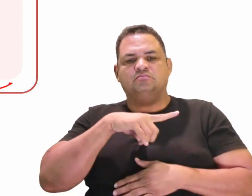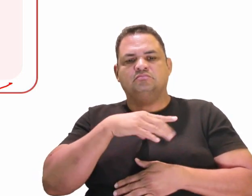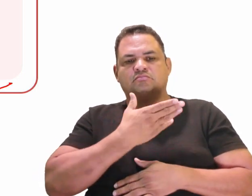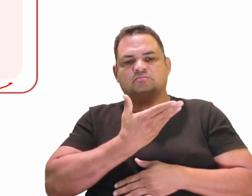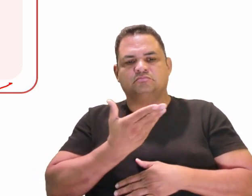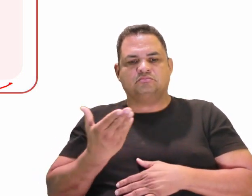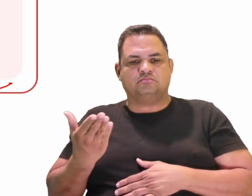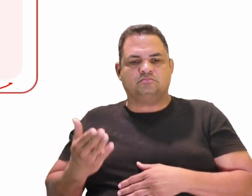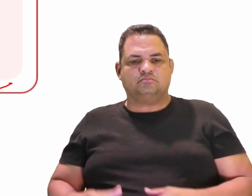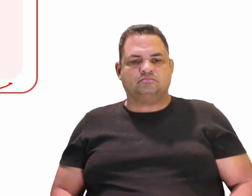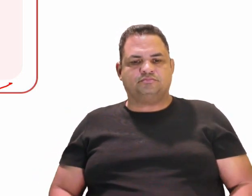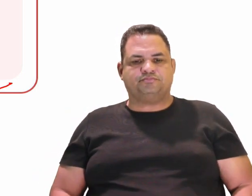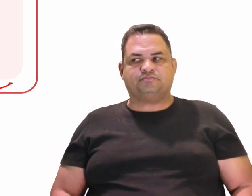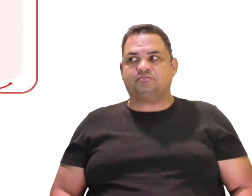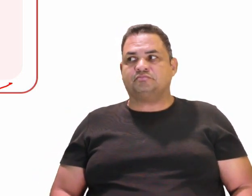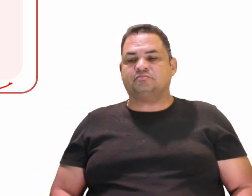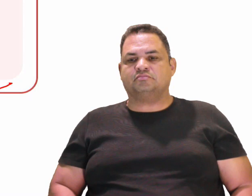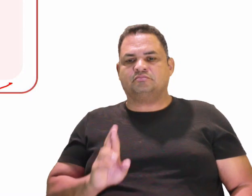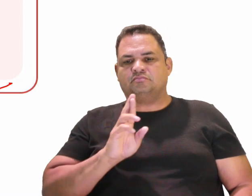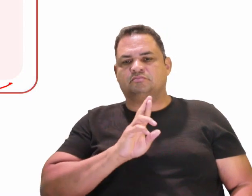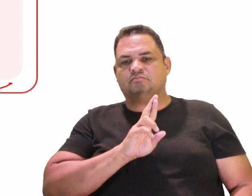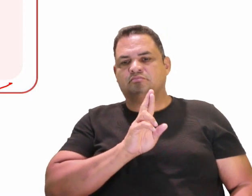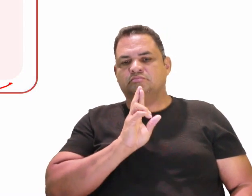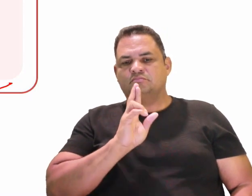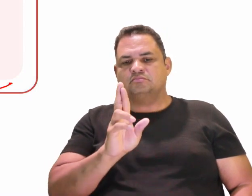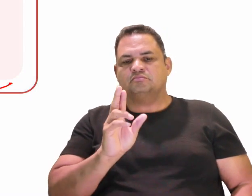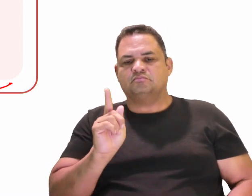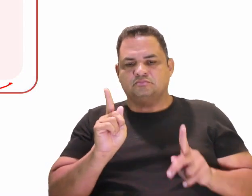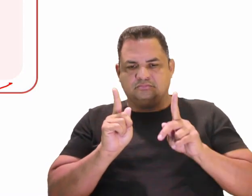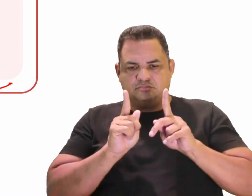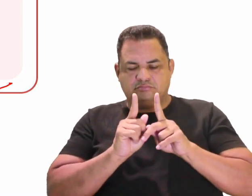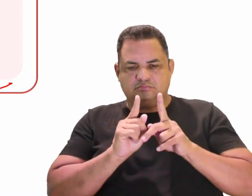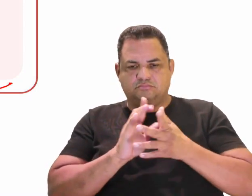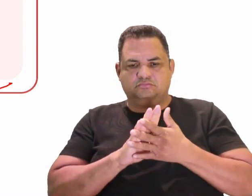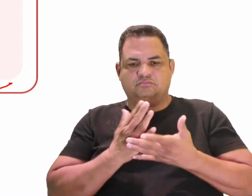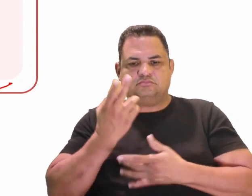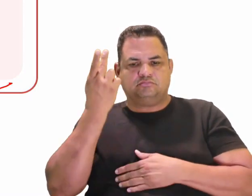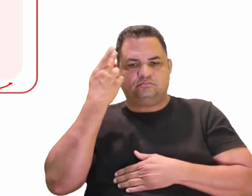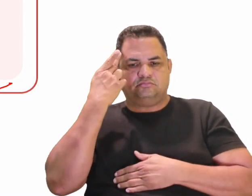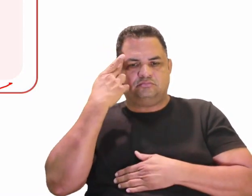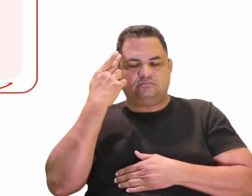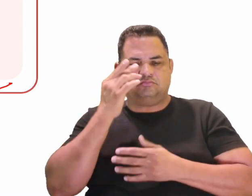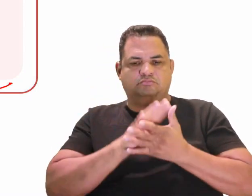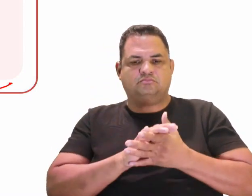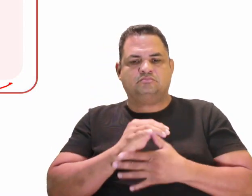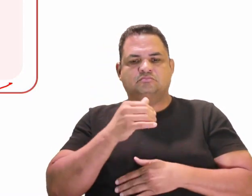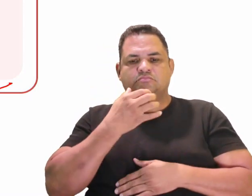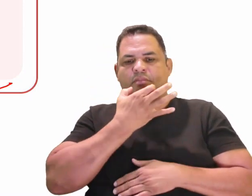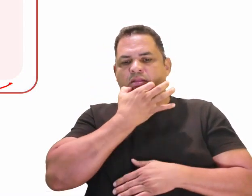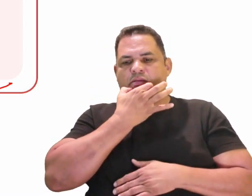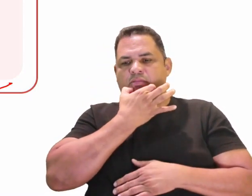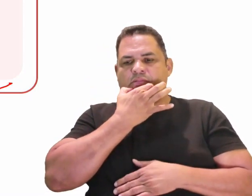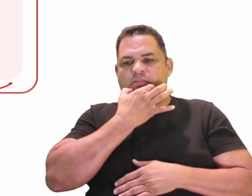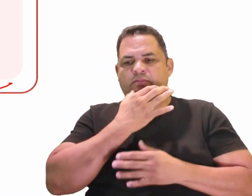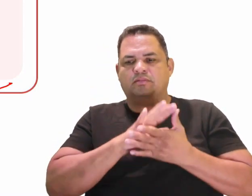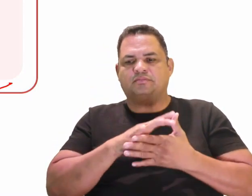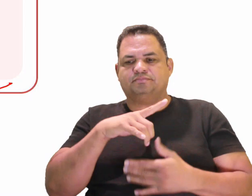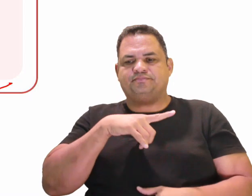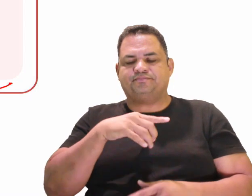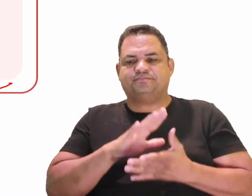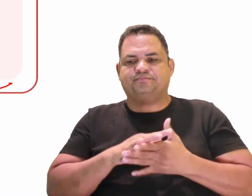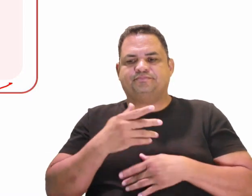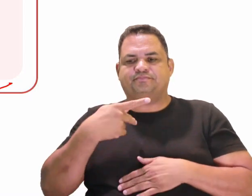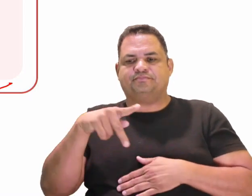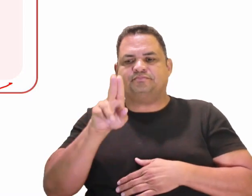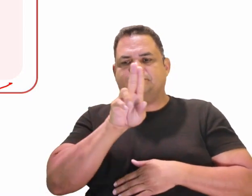short answers, respostas curtas, que isso é muito comum no inglês, ter essas respostas curtas, você, para usar